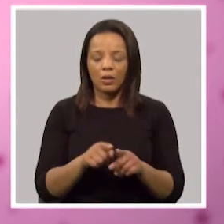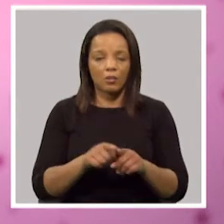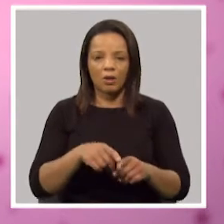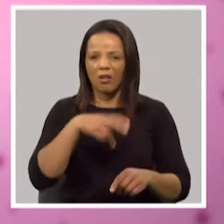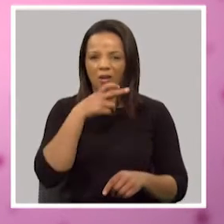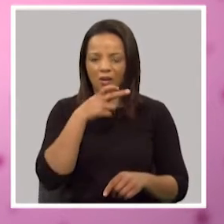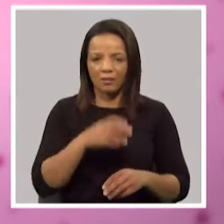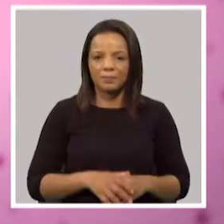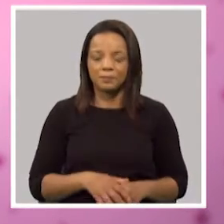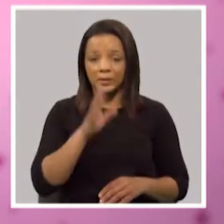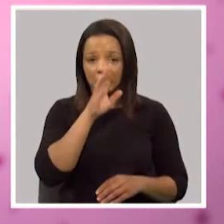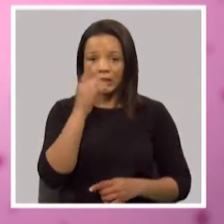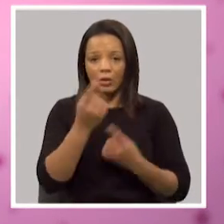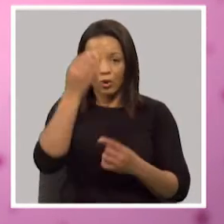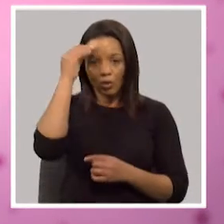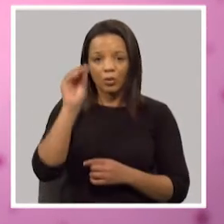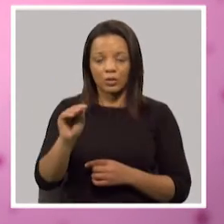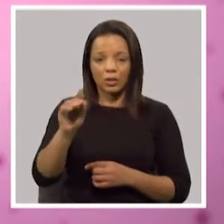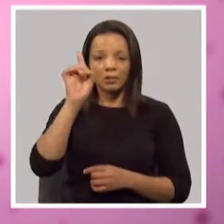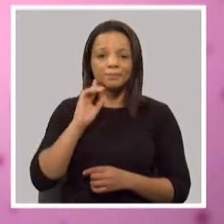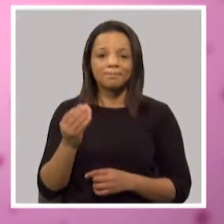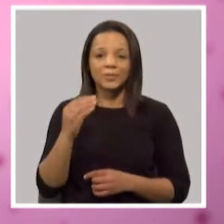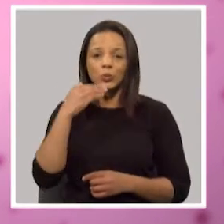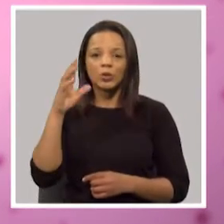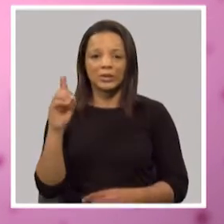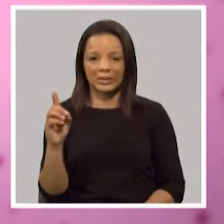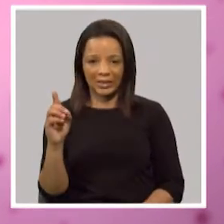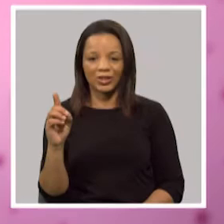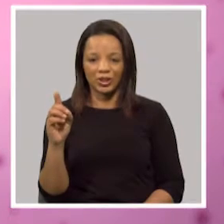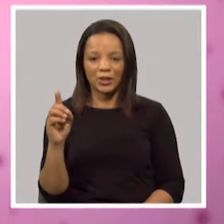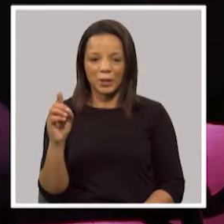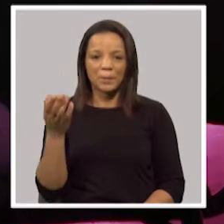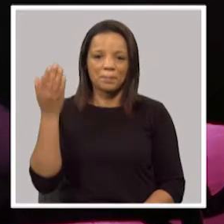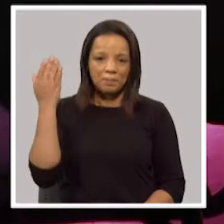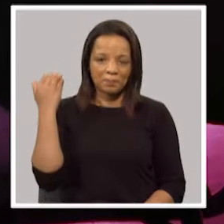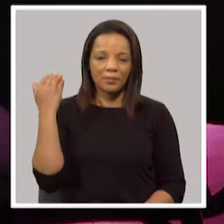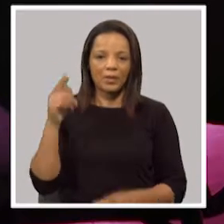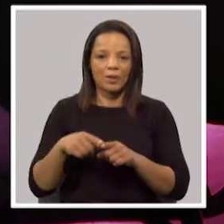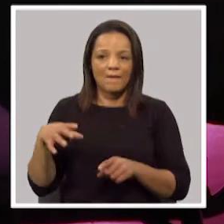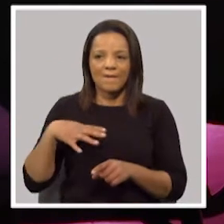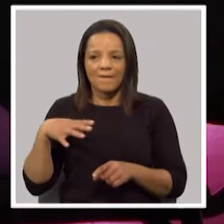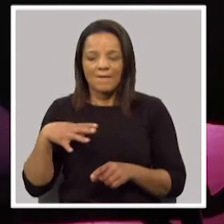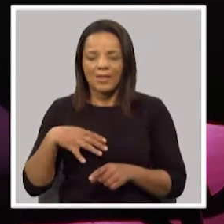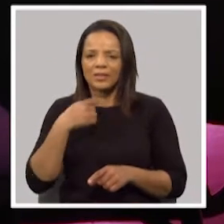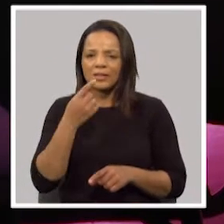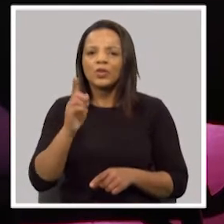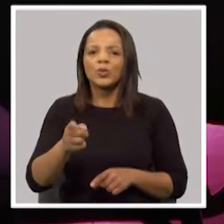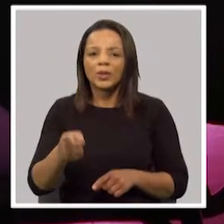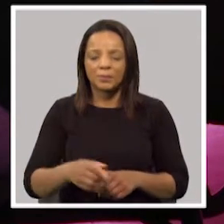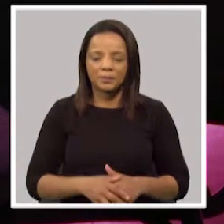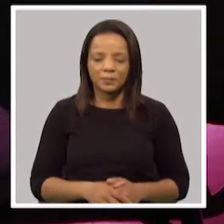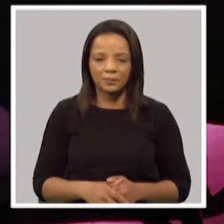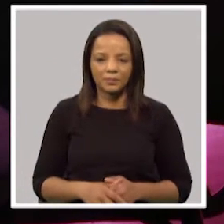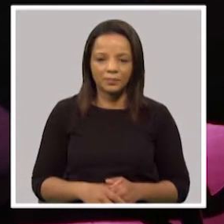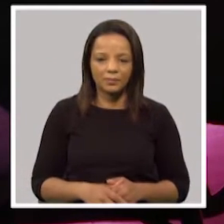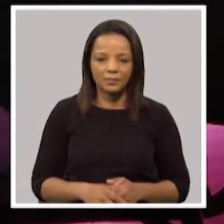autêntico desastre. Se pudesses dar algum conselho àquela miúda de 16 anos que estava ali muito aflita, o que é que lhe